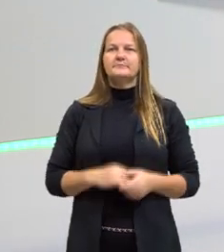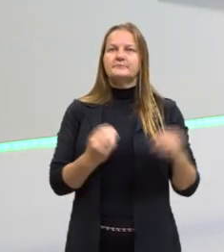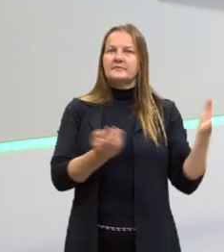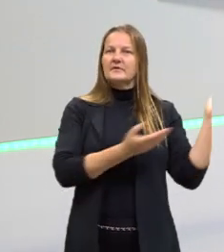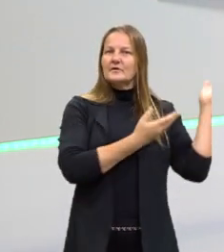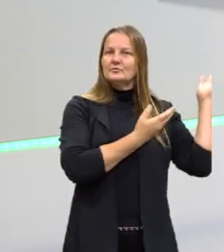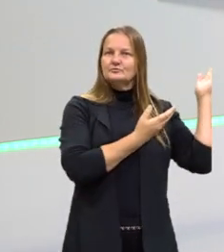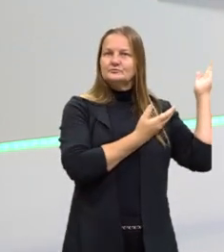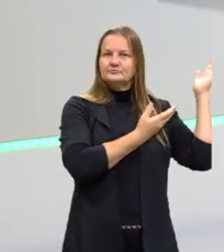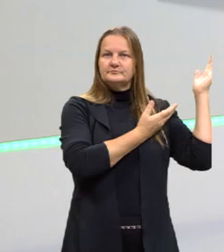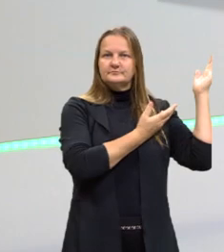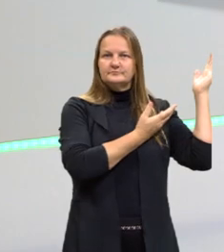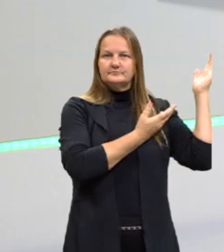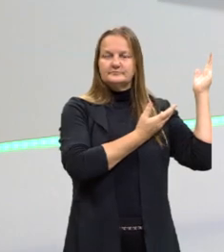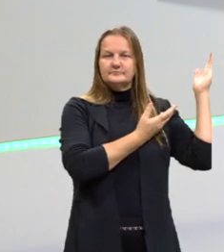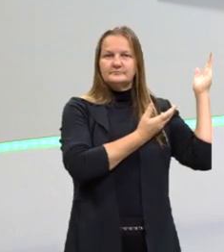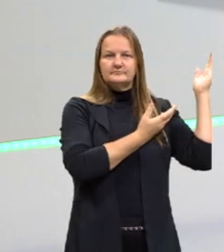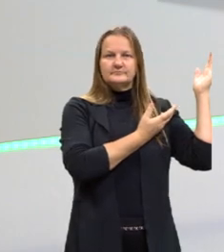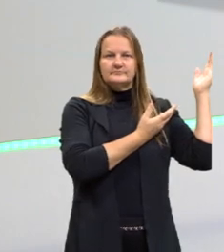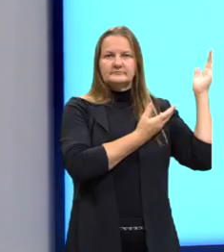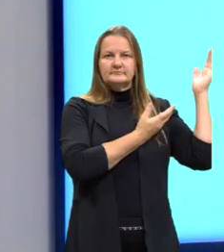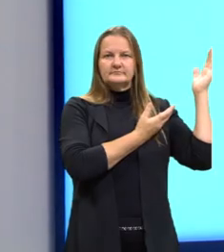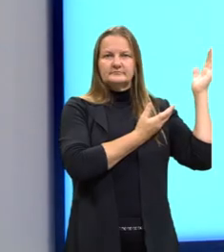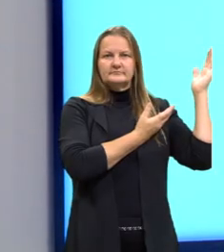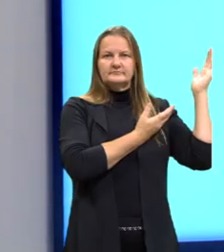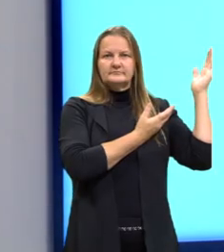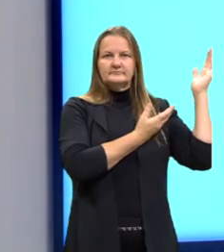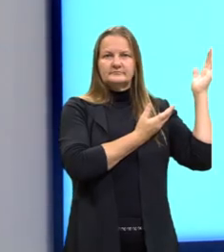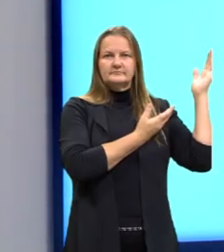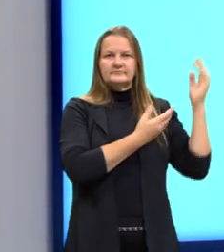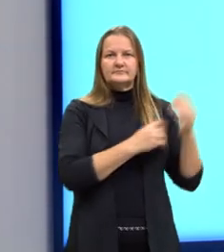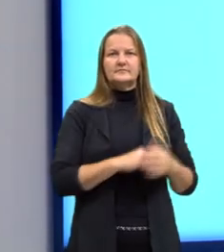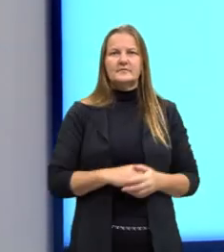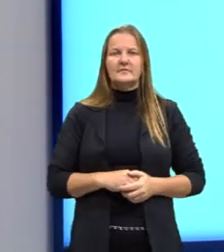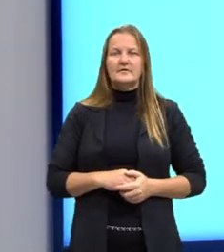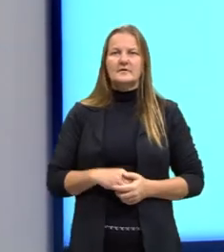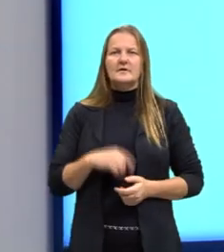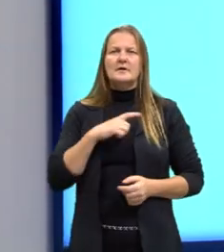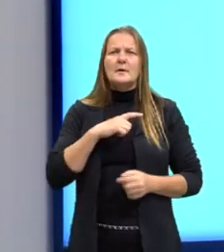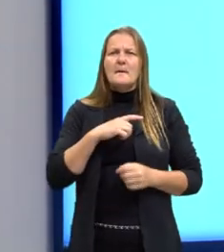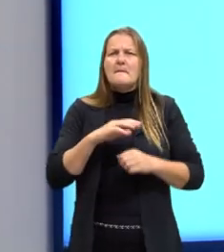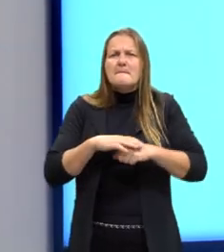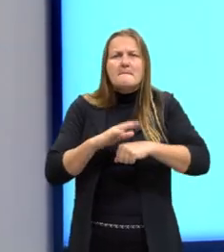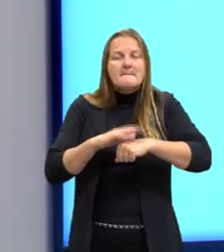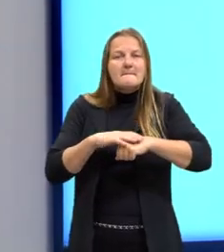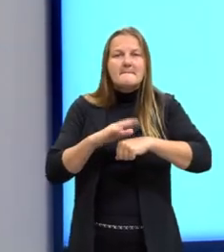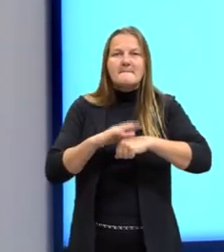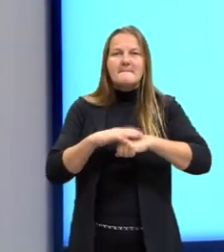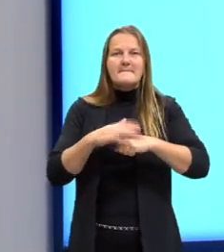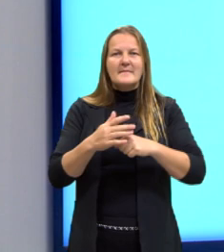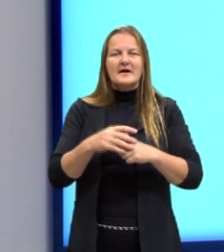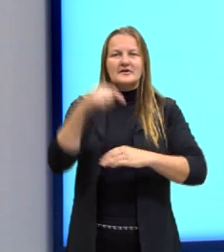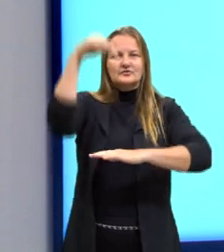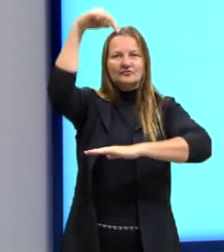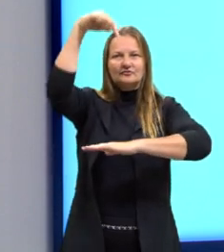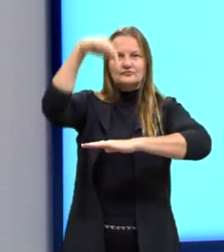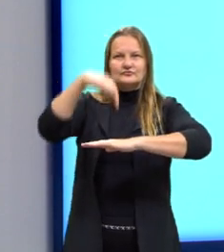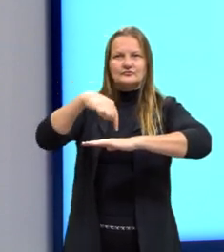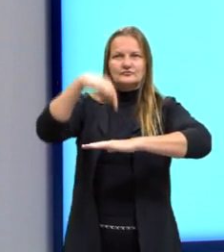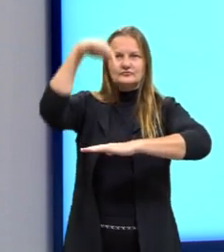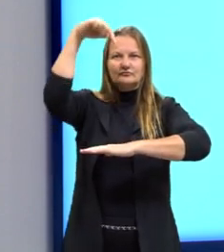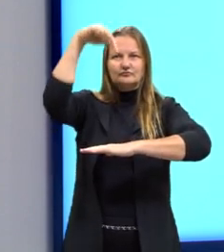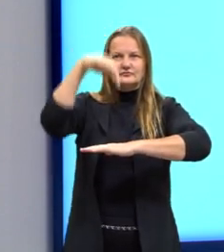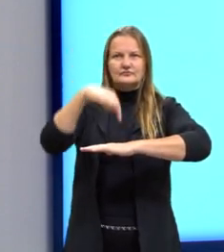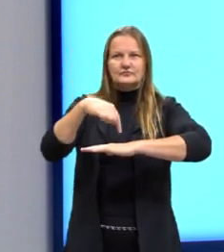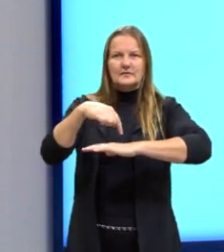não tem nenhuma força agindo na horizontal nessa caixa somente na vertical então a gente pode remover o